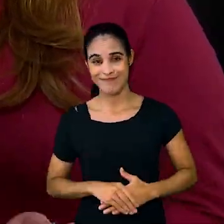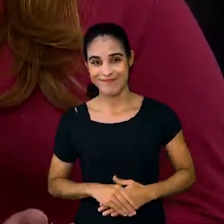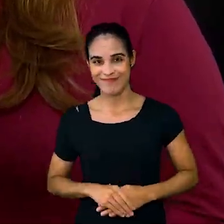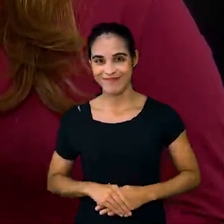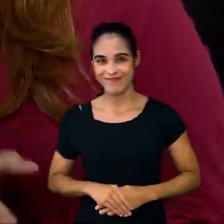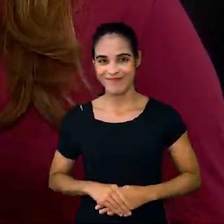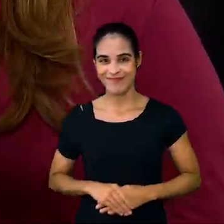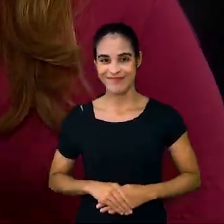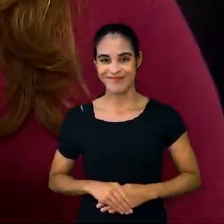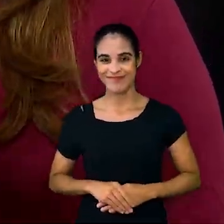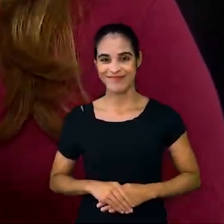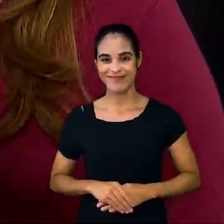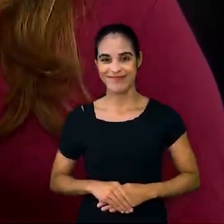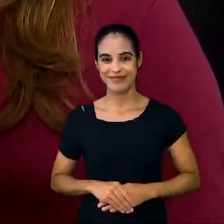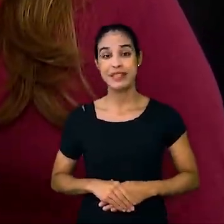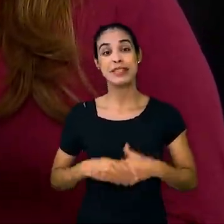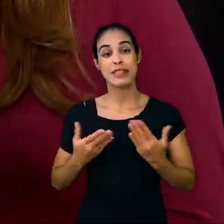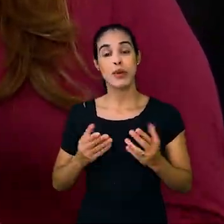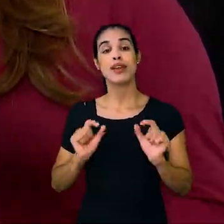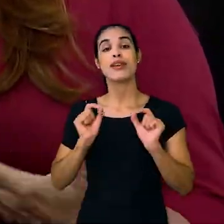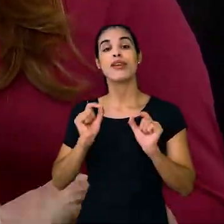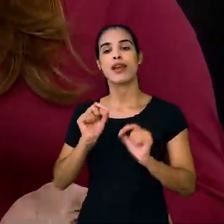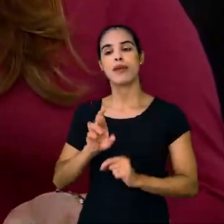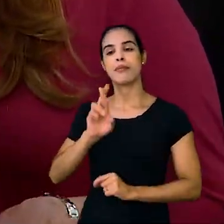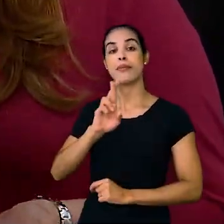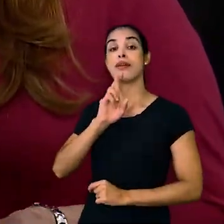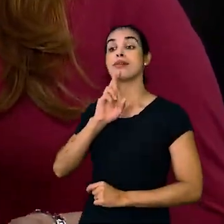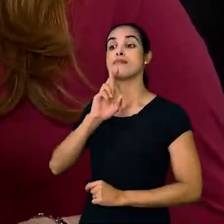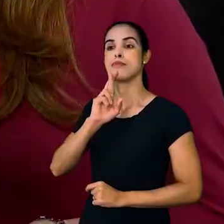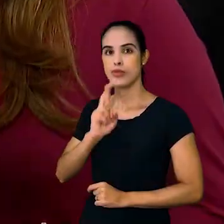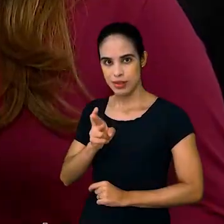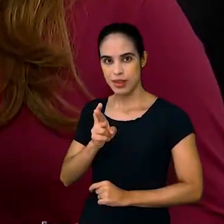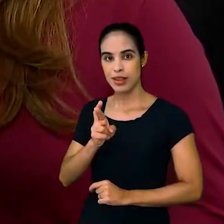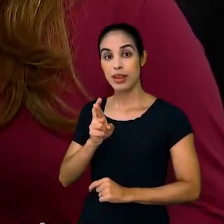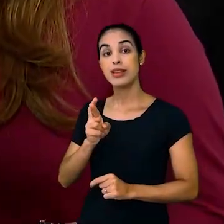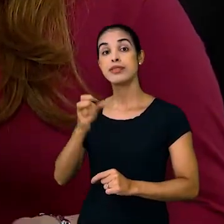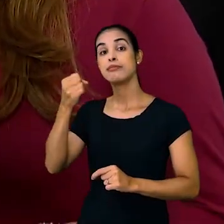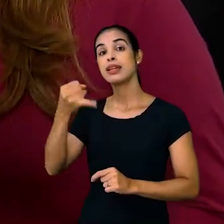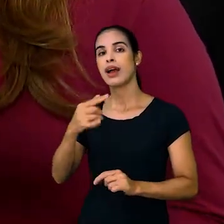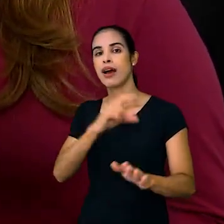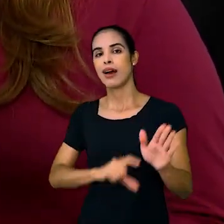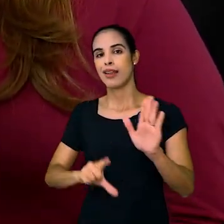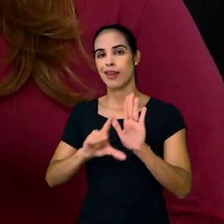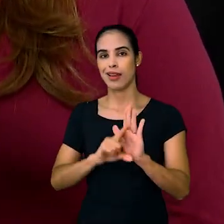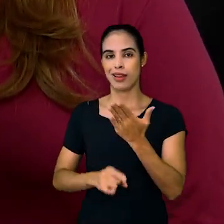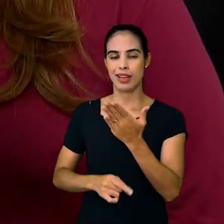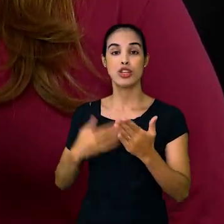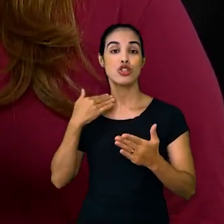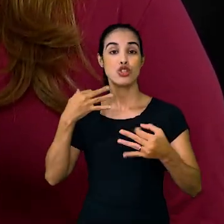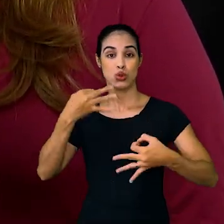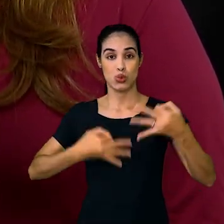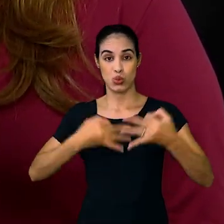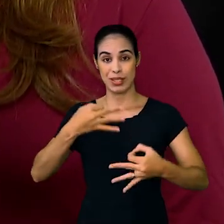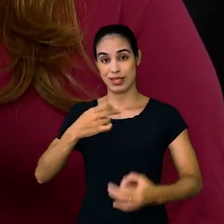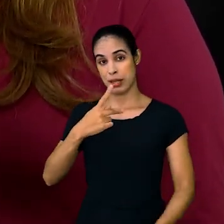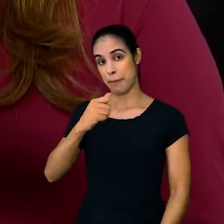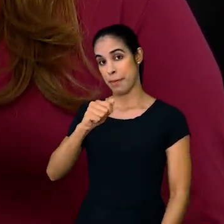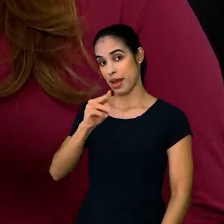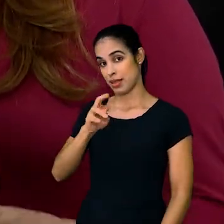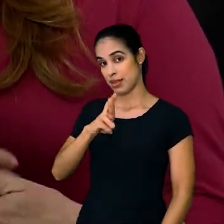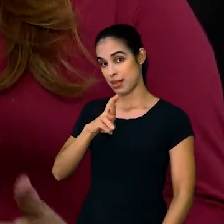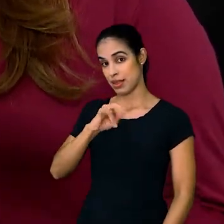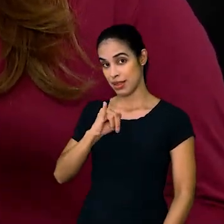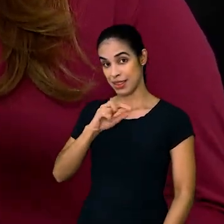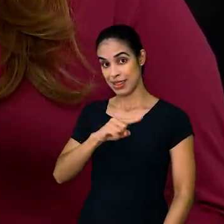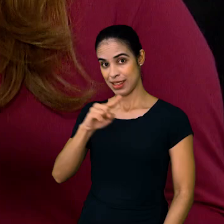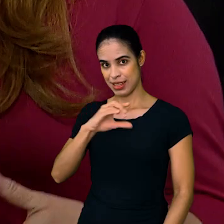é feriado ou não é feriado? Quem vai responder e explicar pra gente o que diz a lei é a juíza Patrícia Marque. E